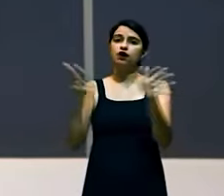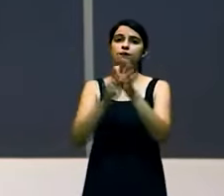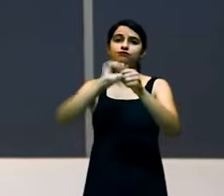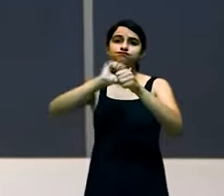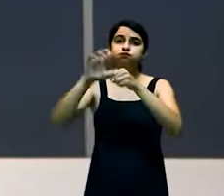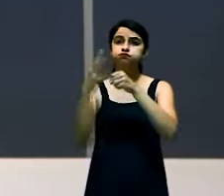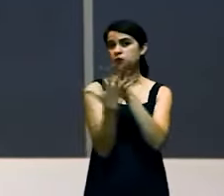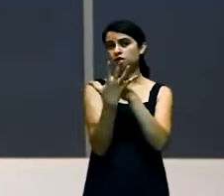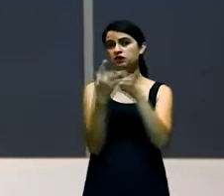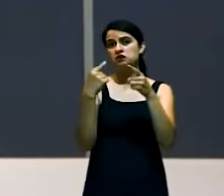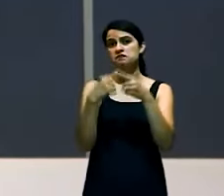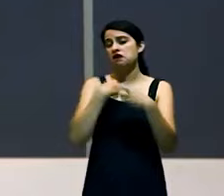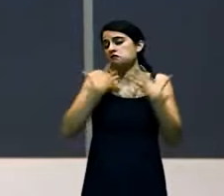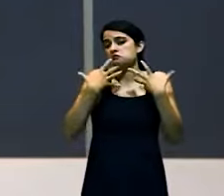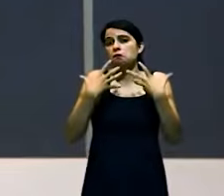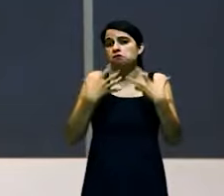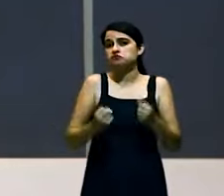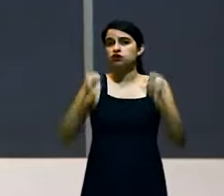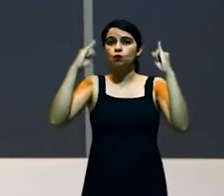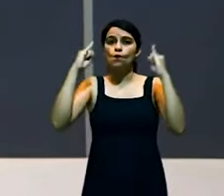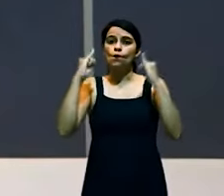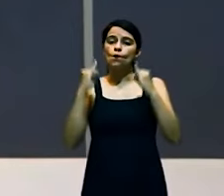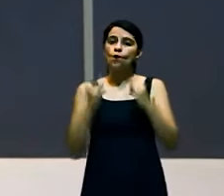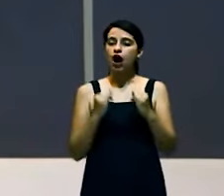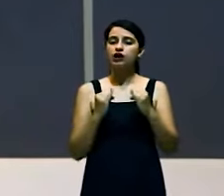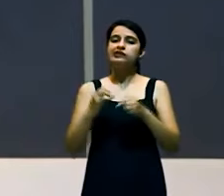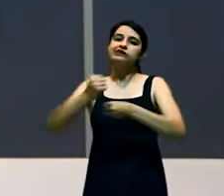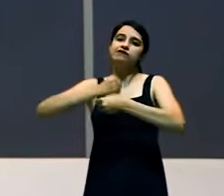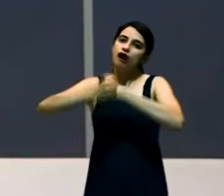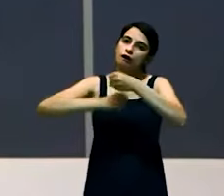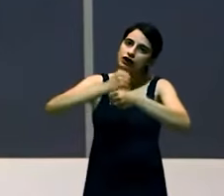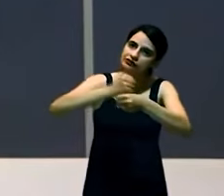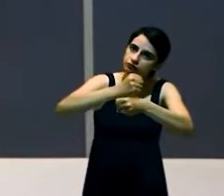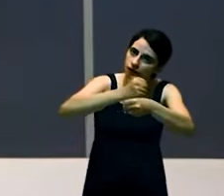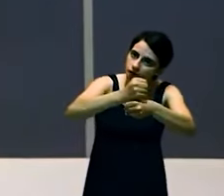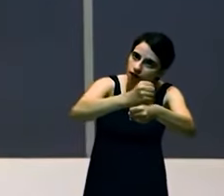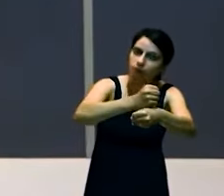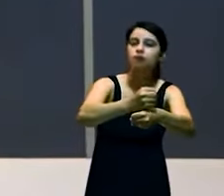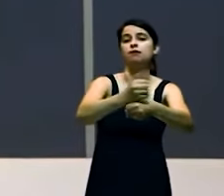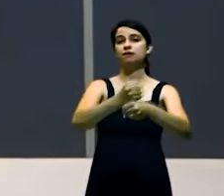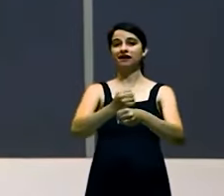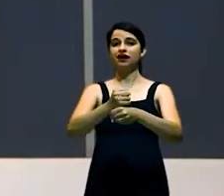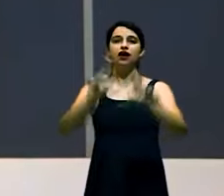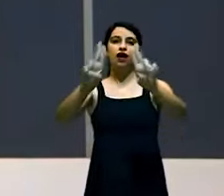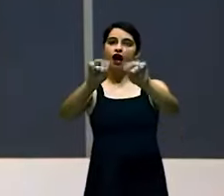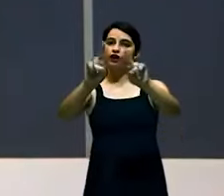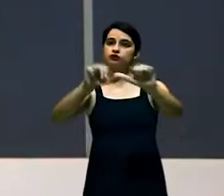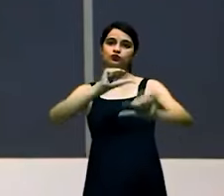cada ano você vai colocando desculpas para você não agir.